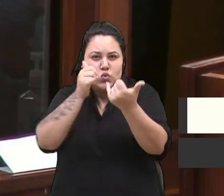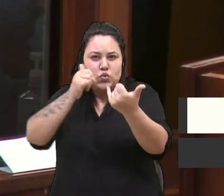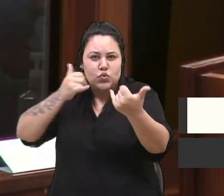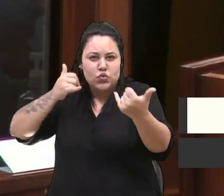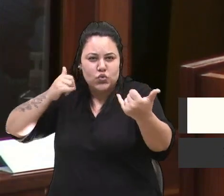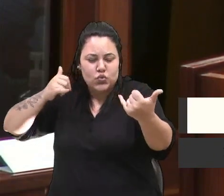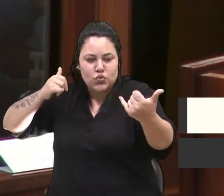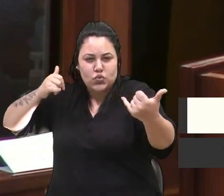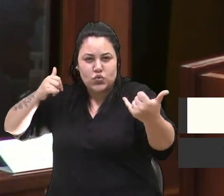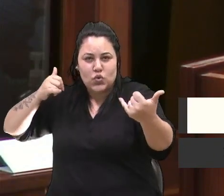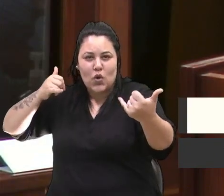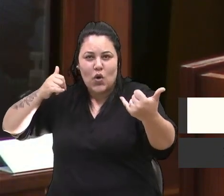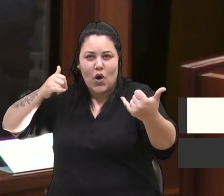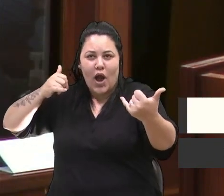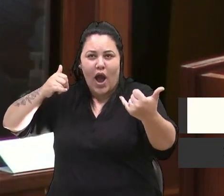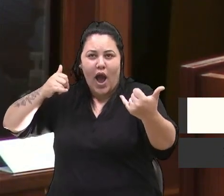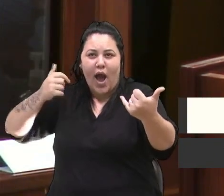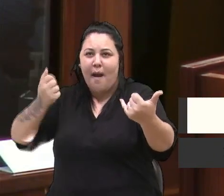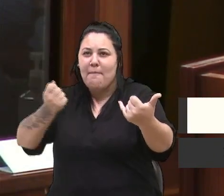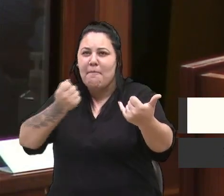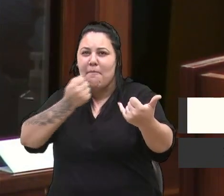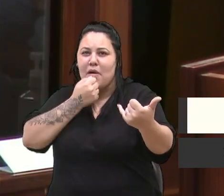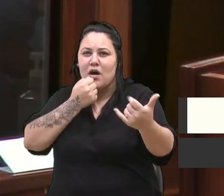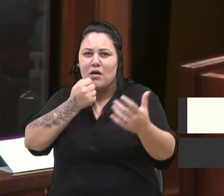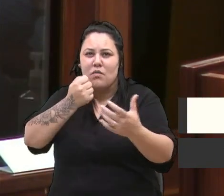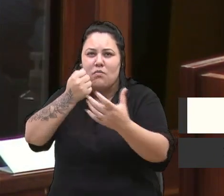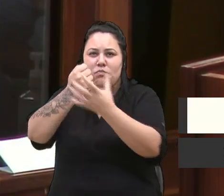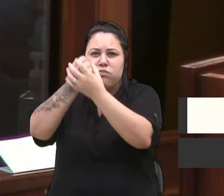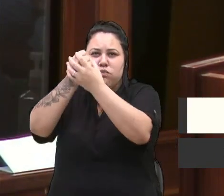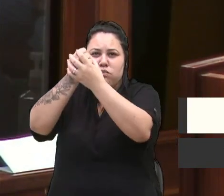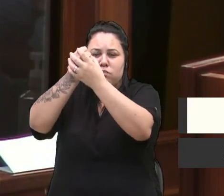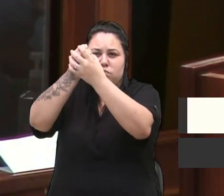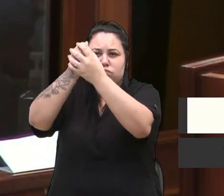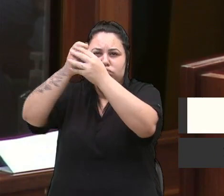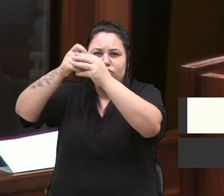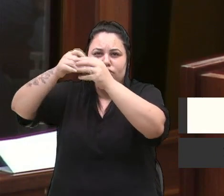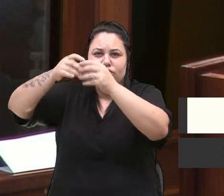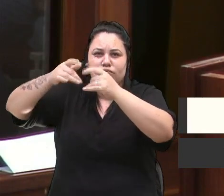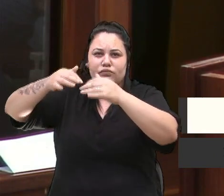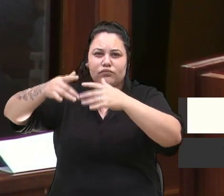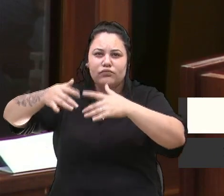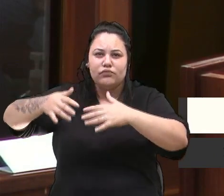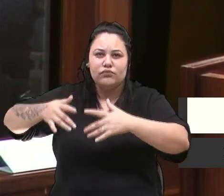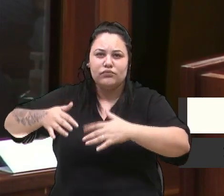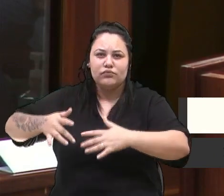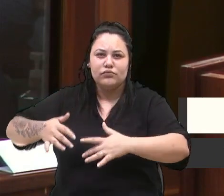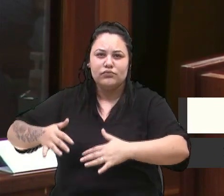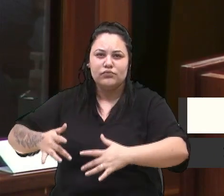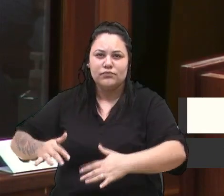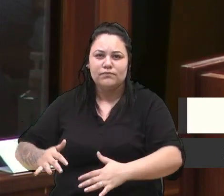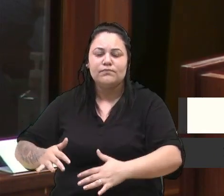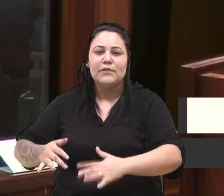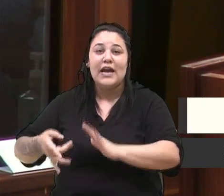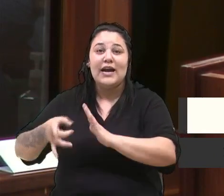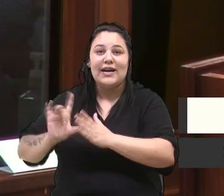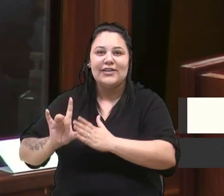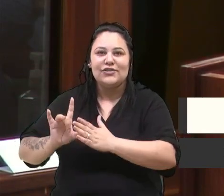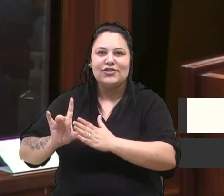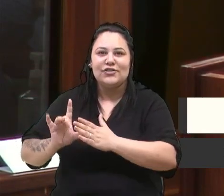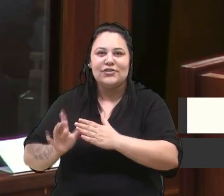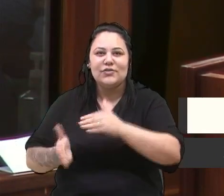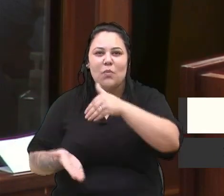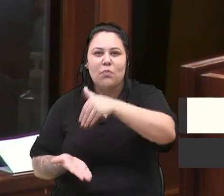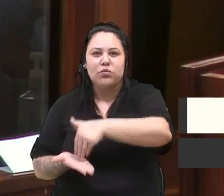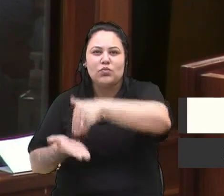que desintegra totalmente todas as pedras de gelo antes que elas caiam no solo. A